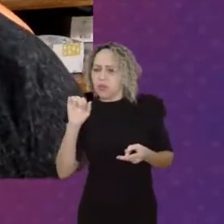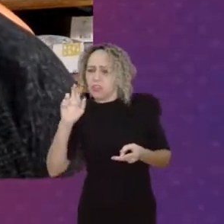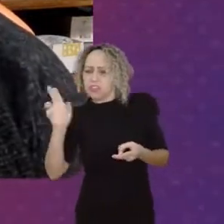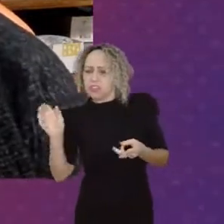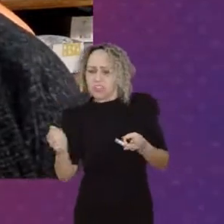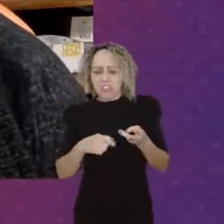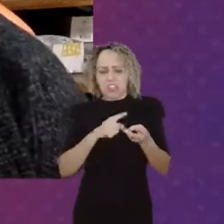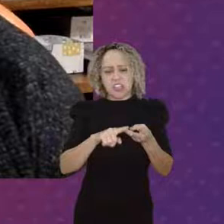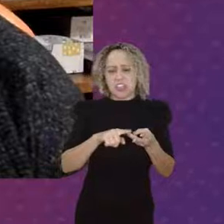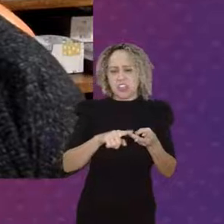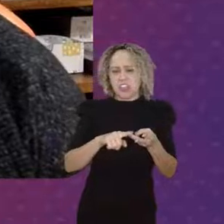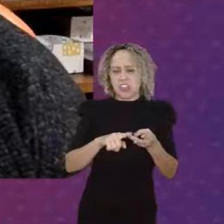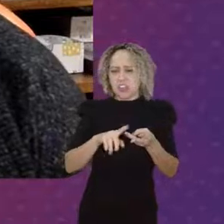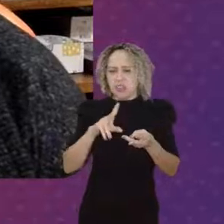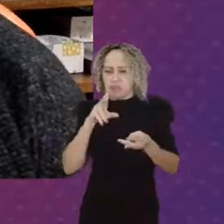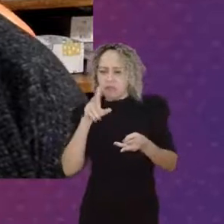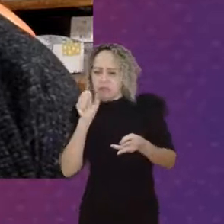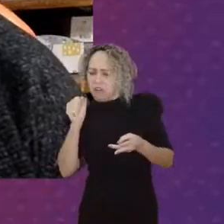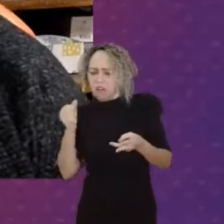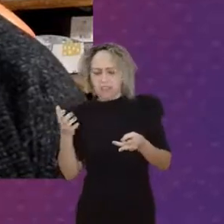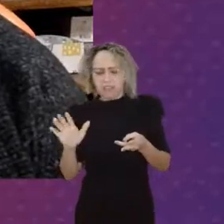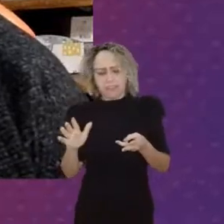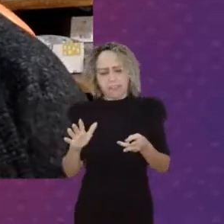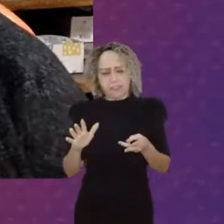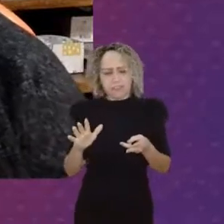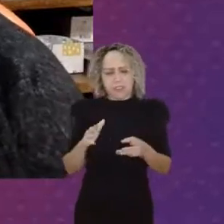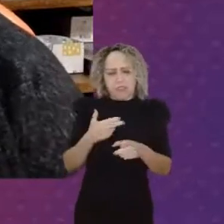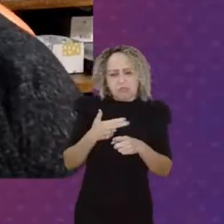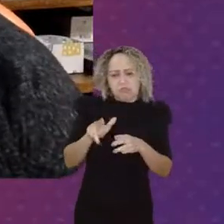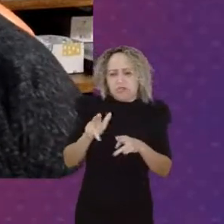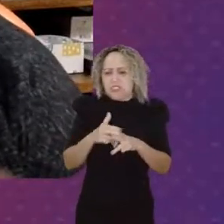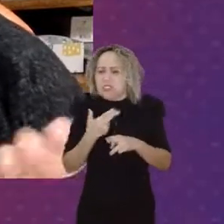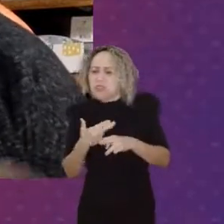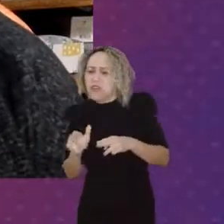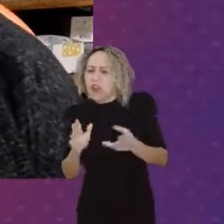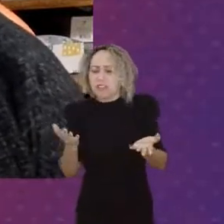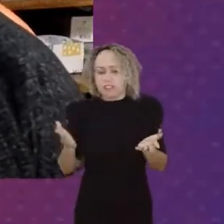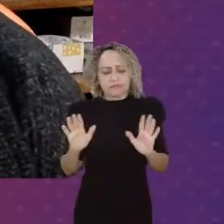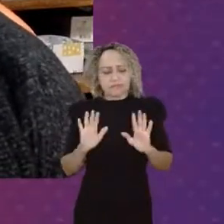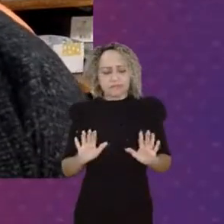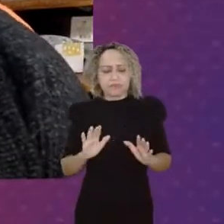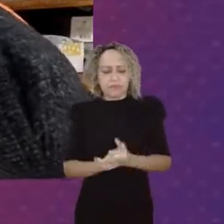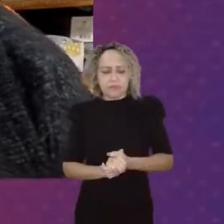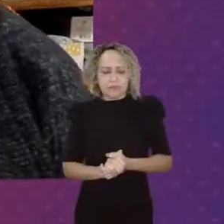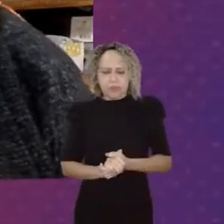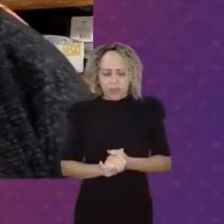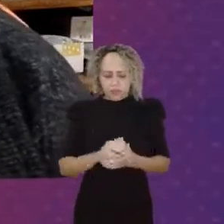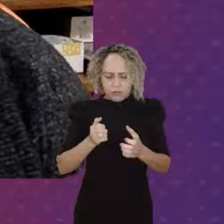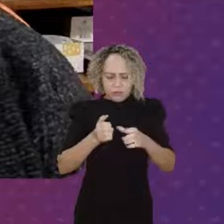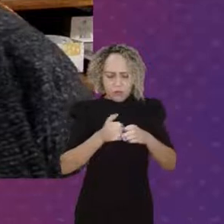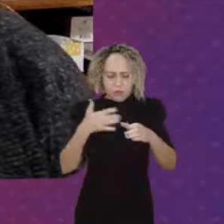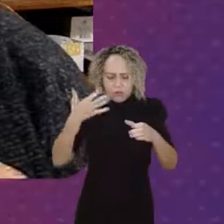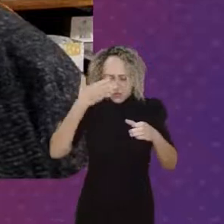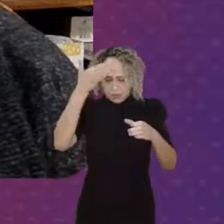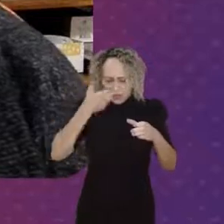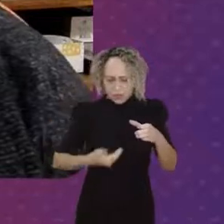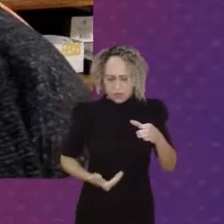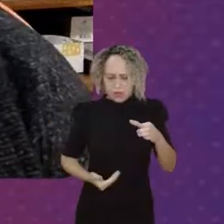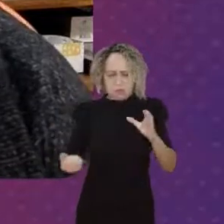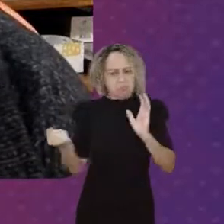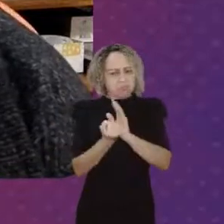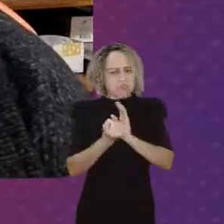então, tirando parte dessa identidade que marca muito, essa característica que marca muito a minha identidade, então de uma